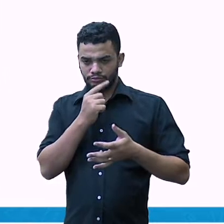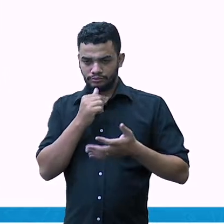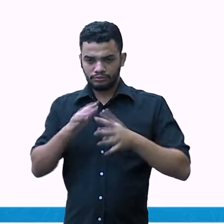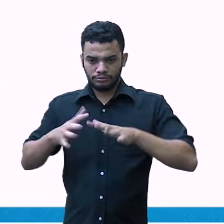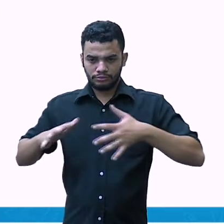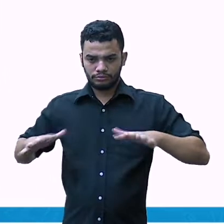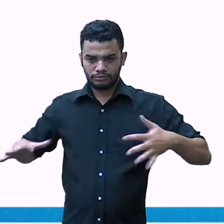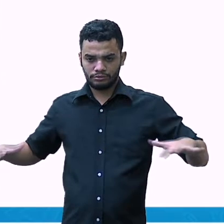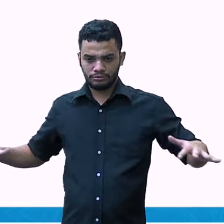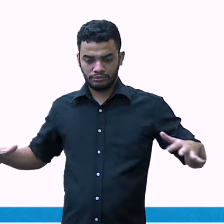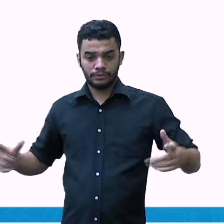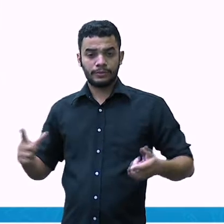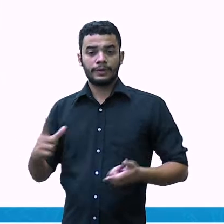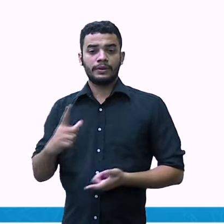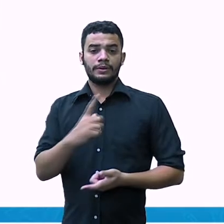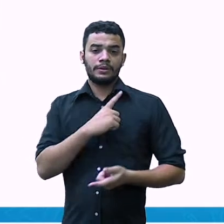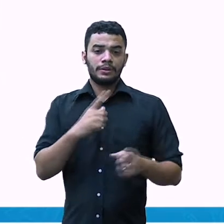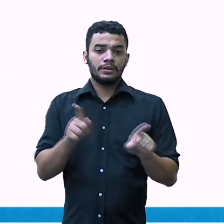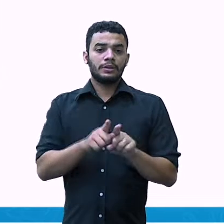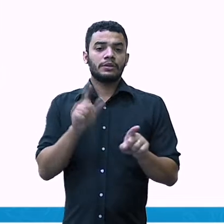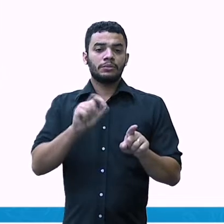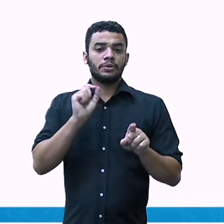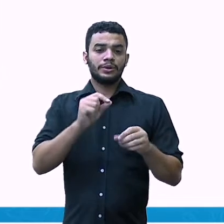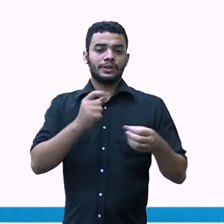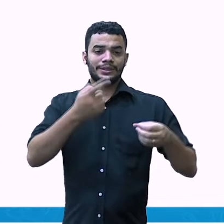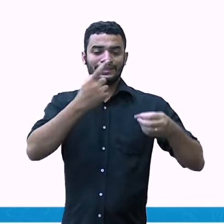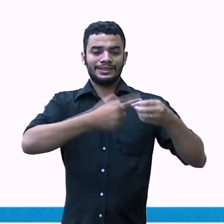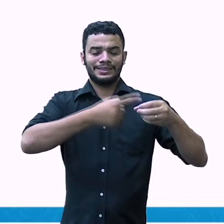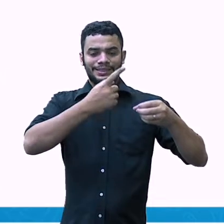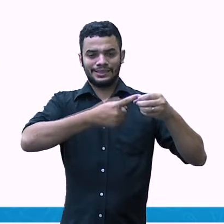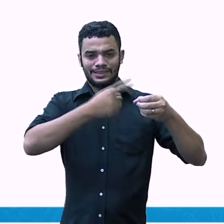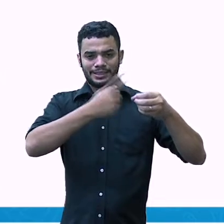chegavam. Então, olha, a população ela está concentrada aqui,